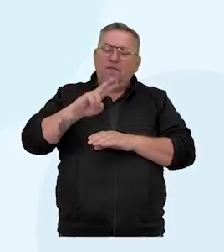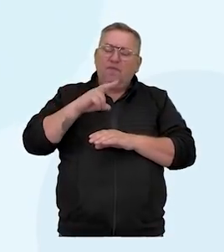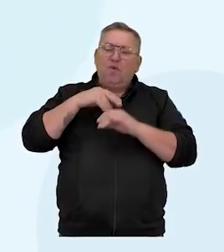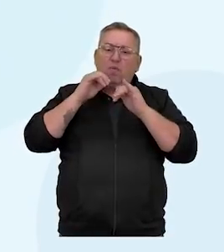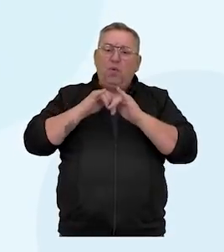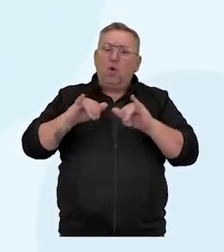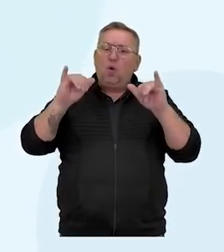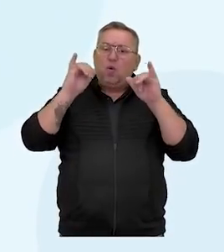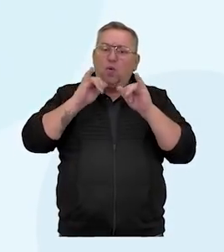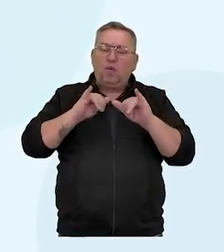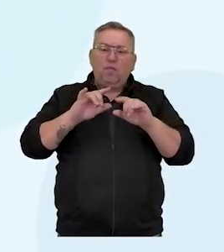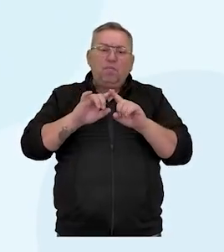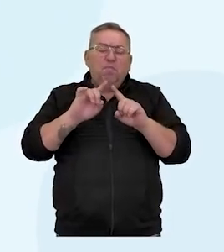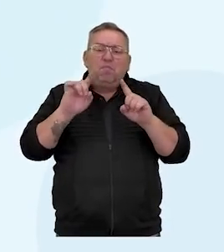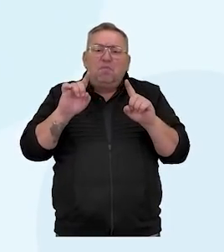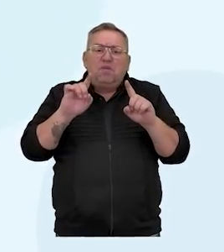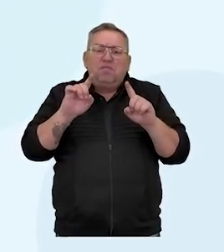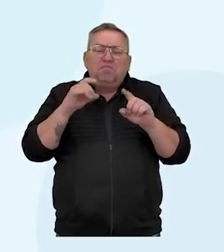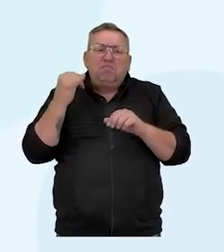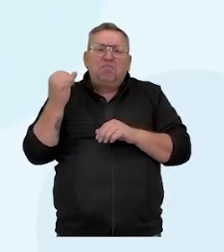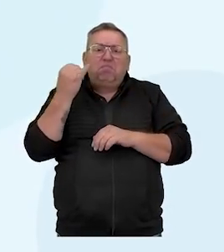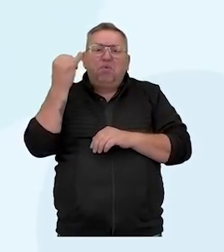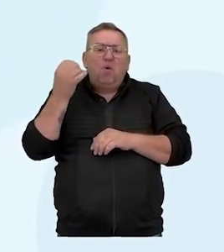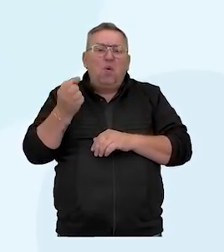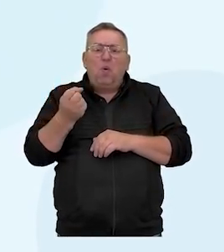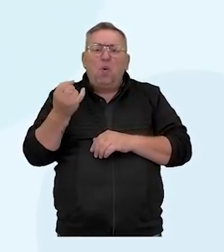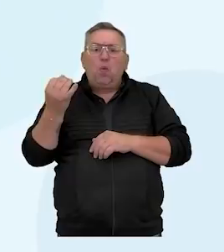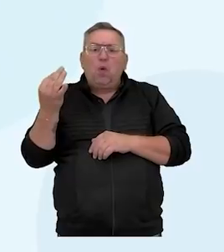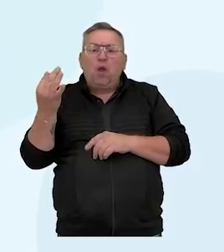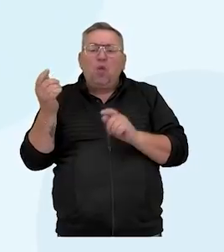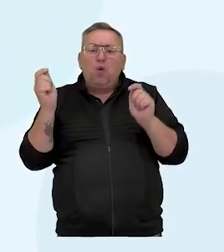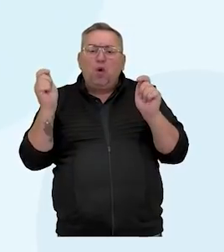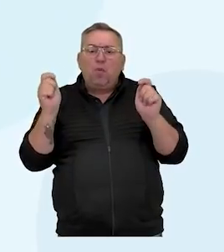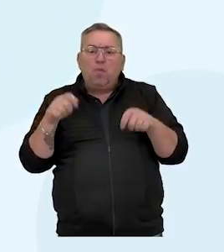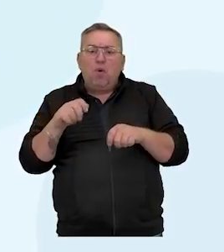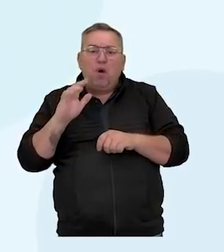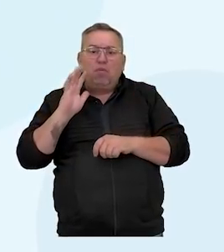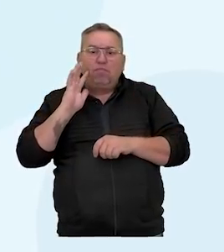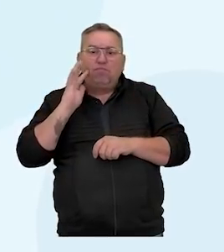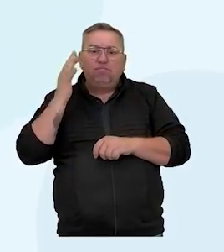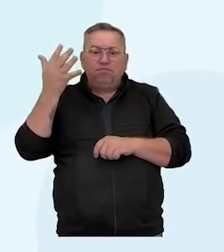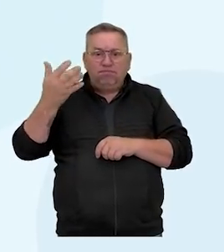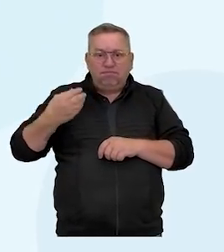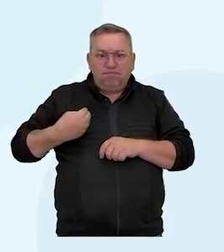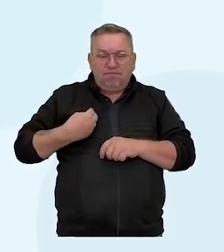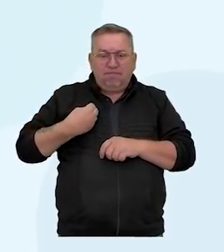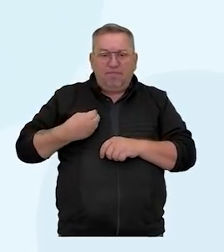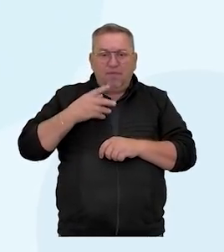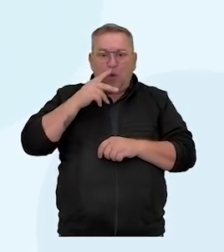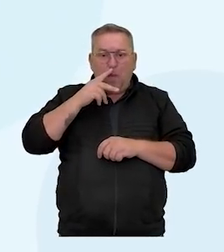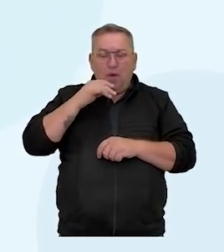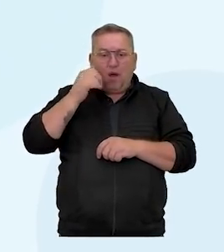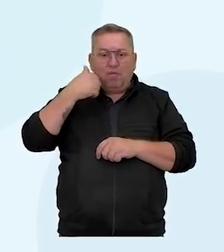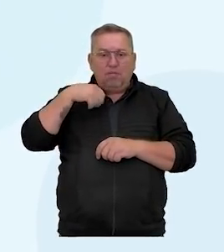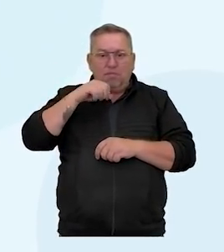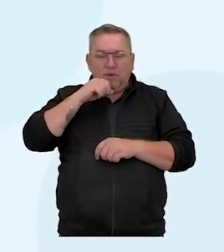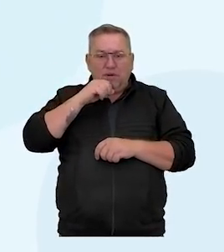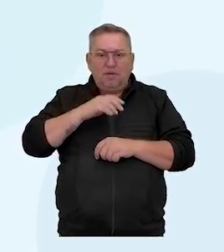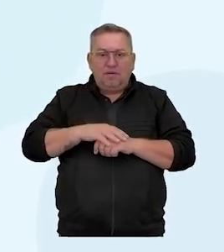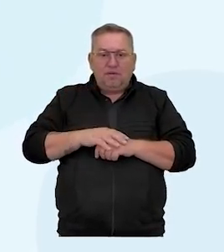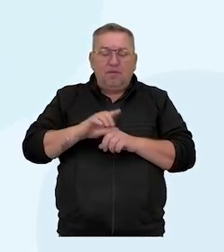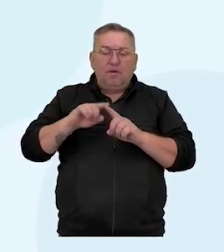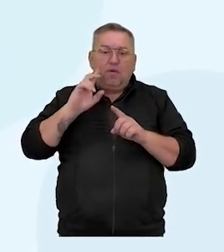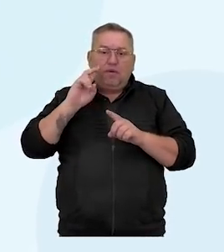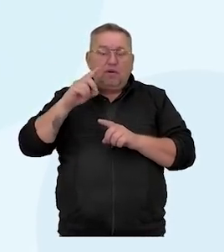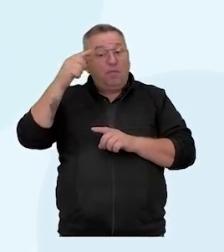publicidades, enfim. Qual a importância e o impacto que isso tem, primeiramente, na vida dos pais, né, essa necessidade. Então, a